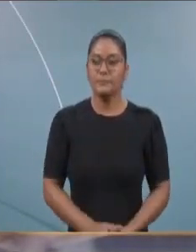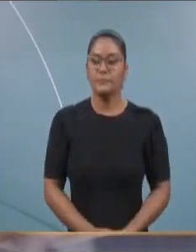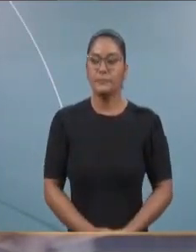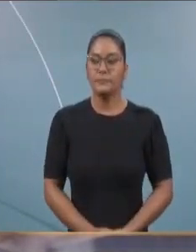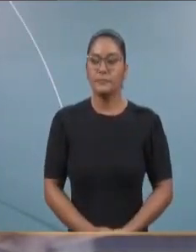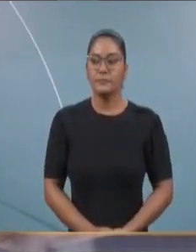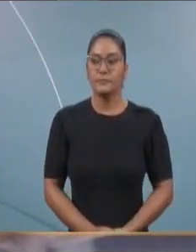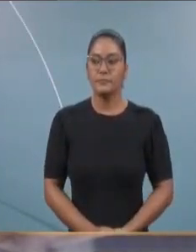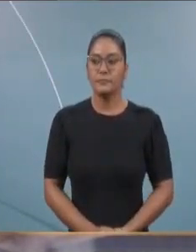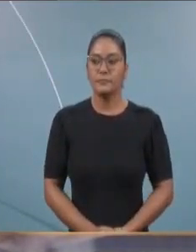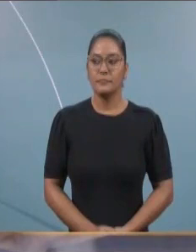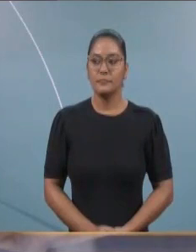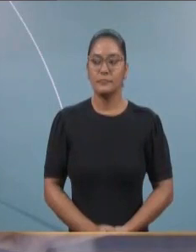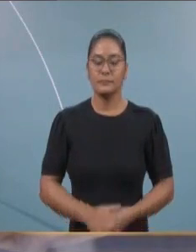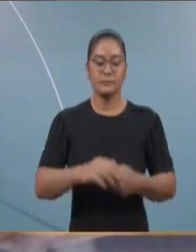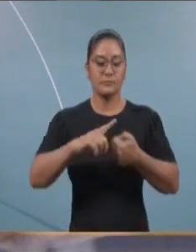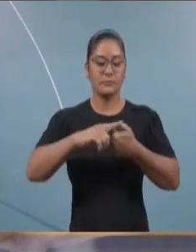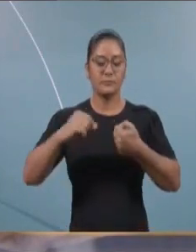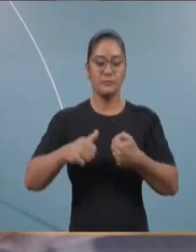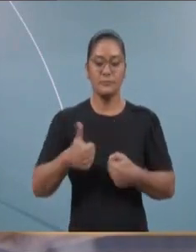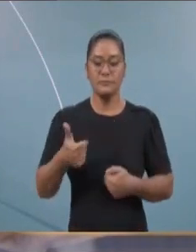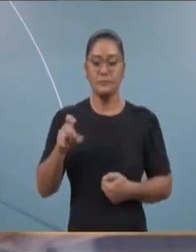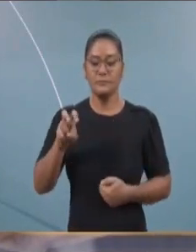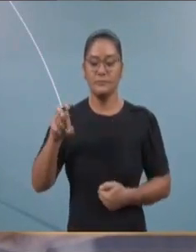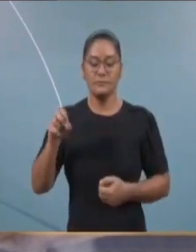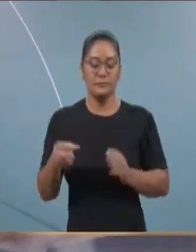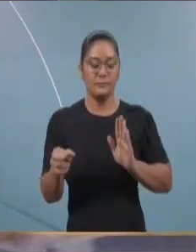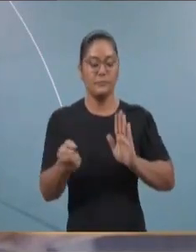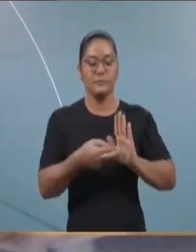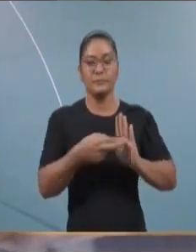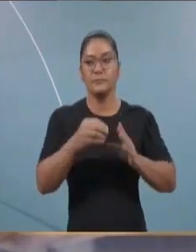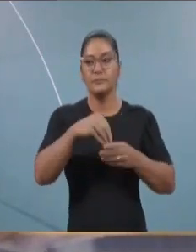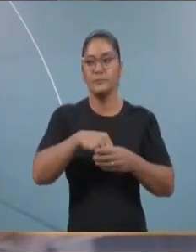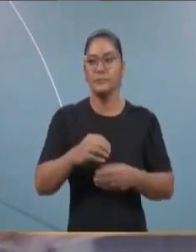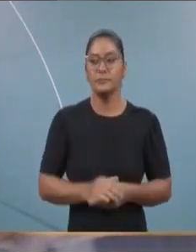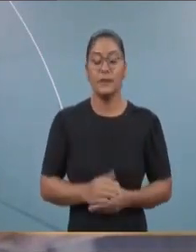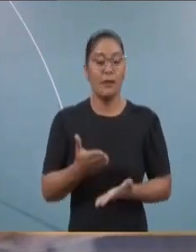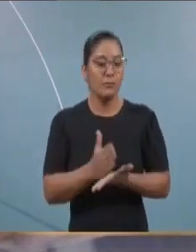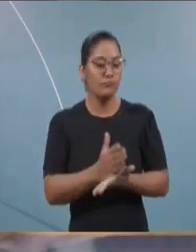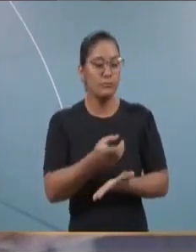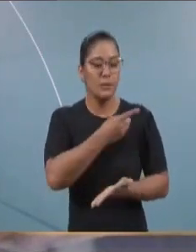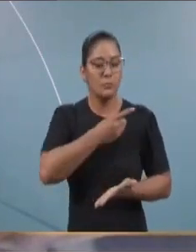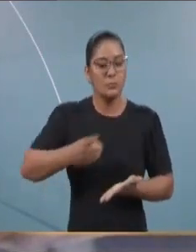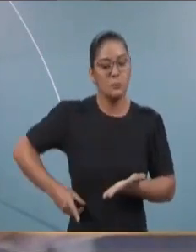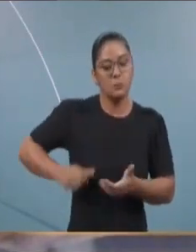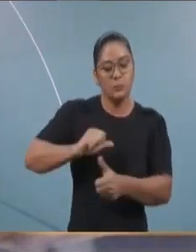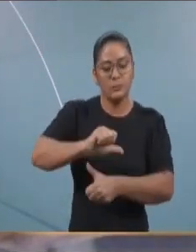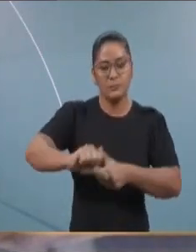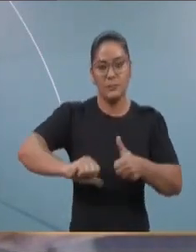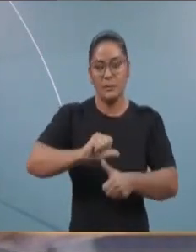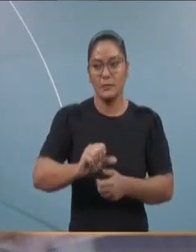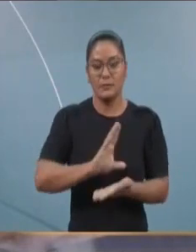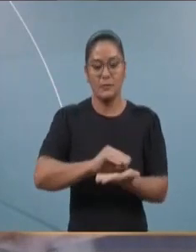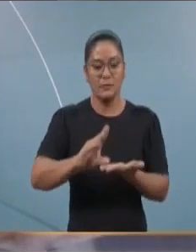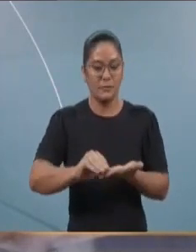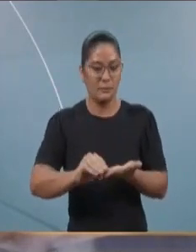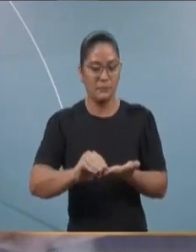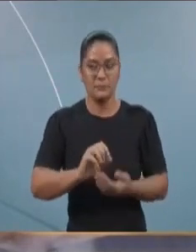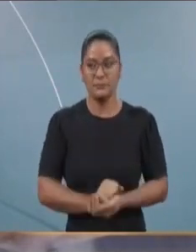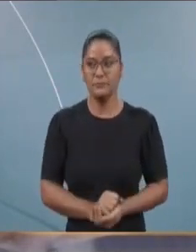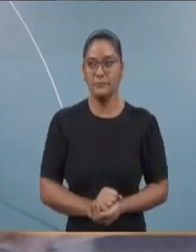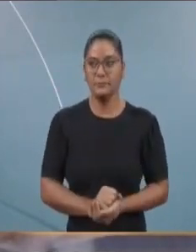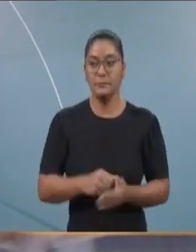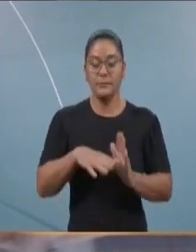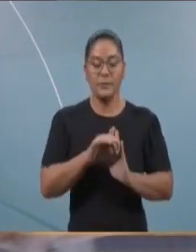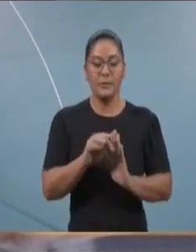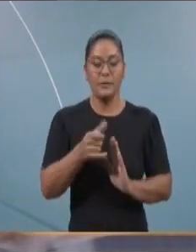expediente na forma do artigo 155 do Regimento Interno indago se algum Deputado tem retificação a fazer na ata disponibilizado no